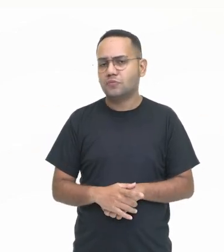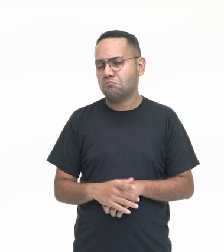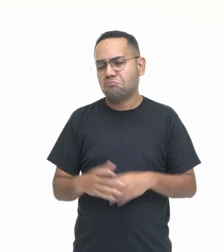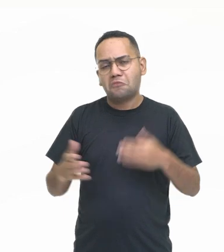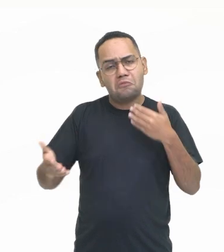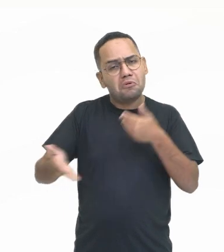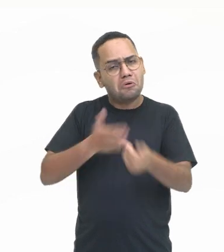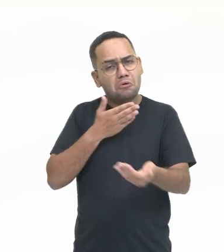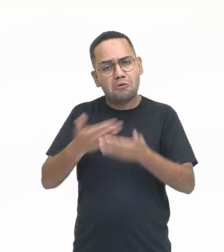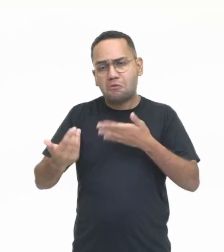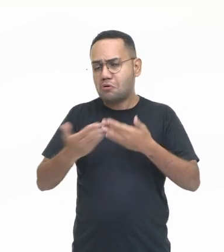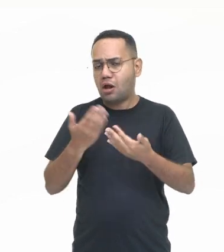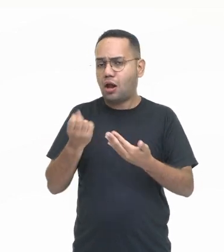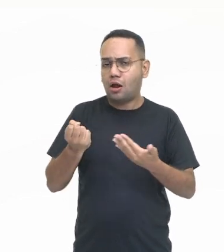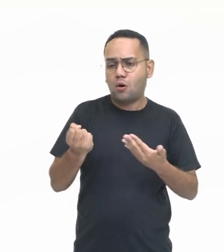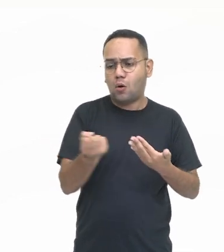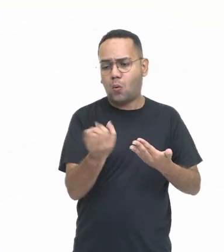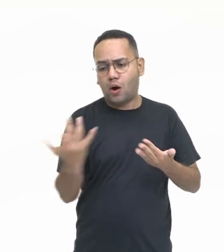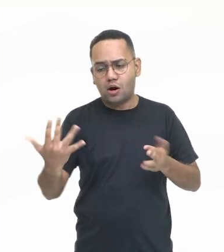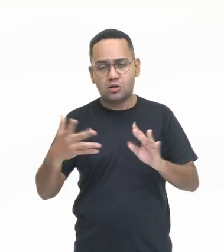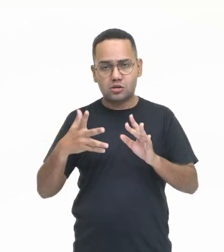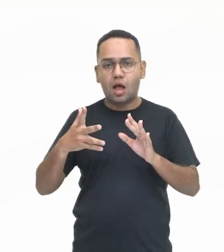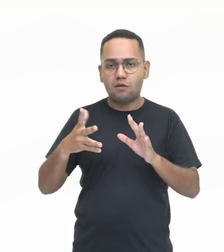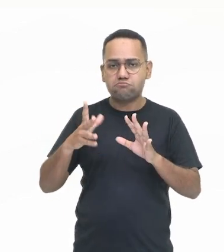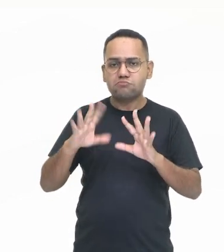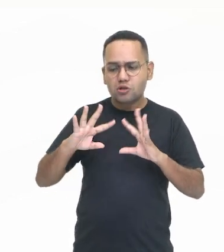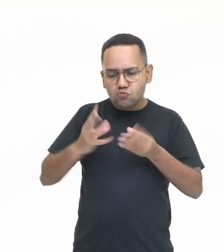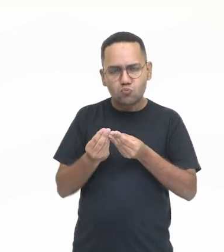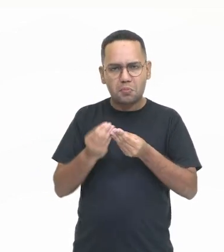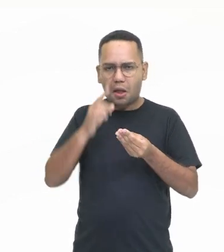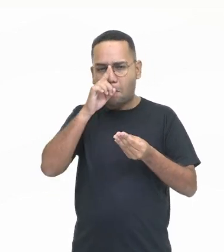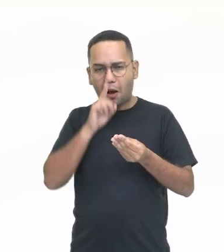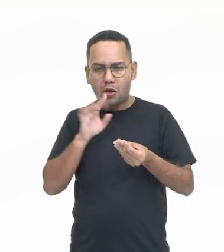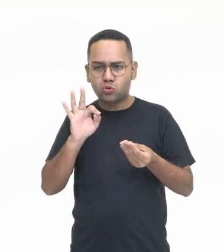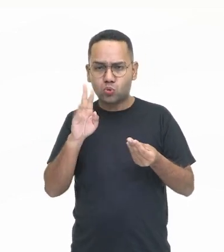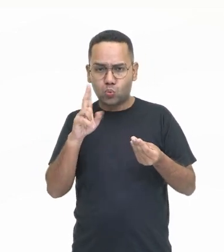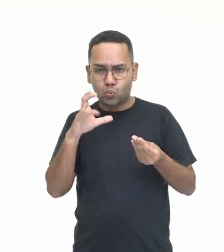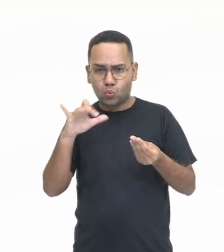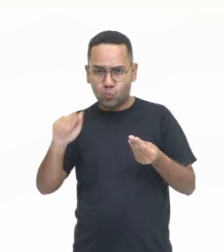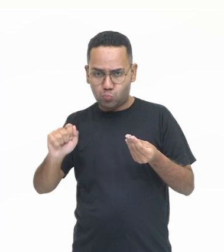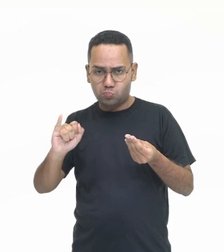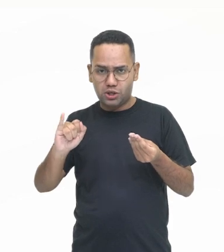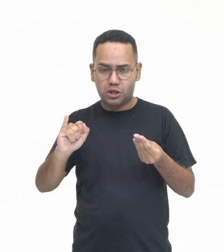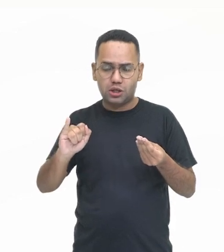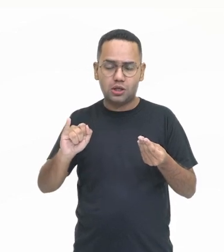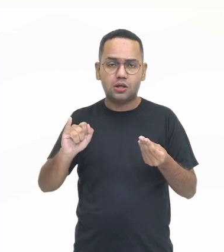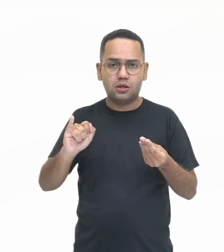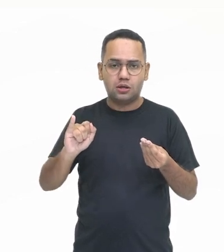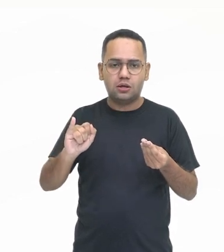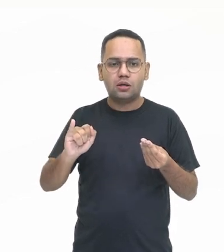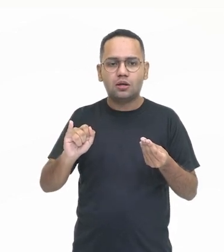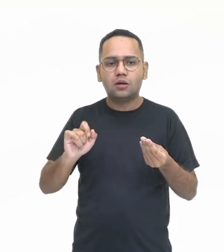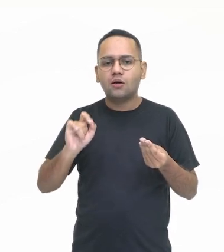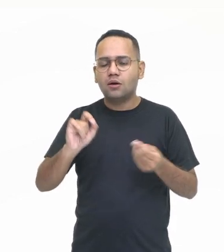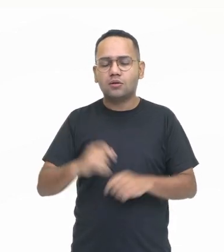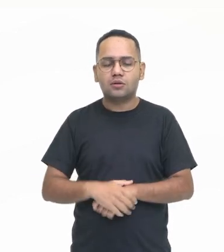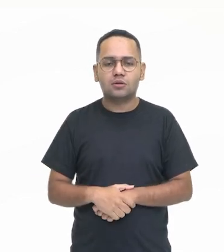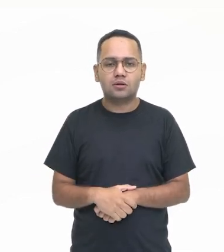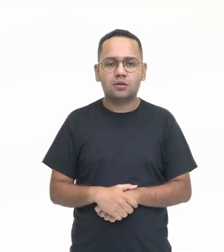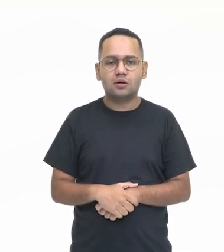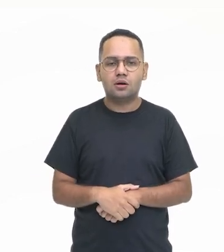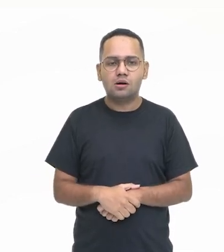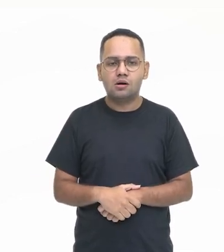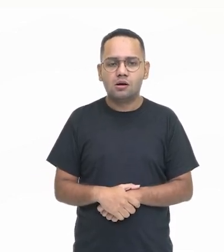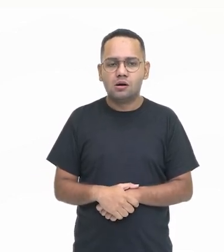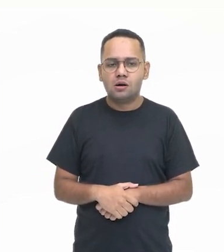litros que você vai comprar de tucupi, tá bom? Ele devolve para a gente o preço a se pagar, tá bom? E aí, voltando